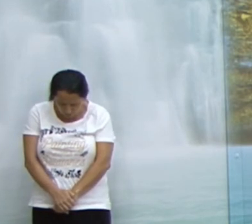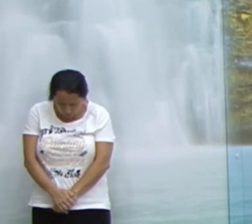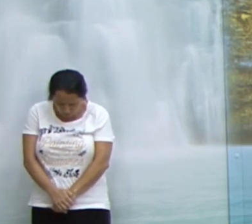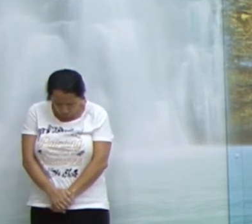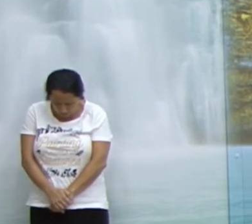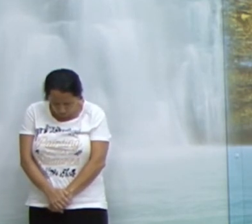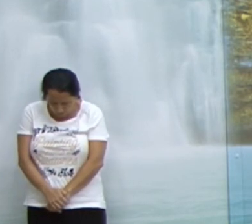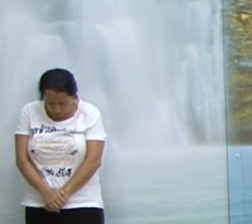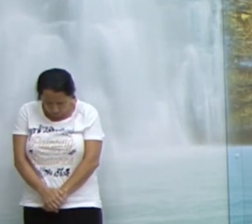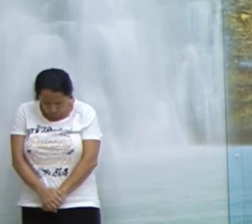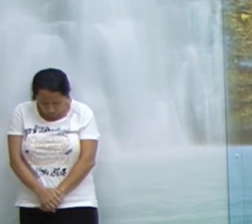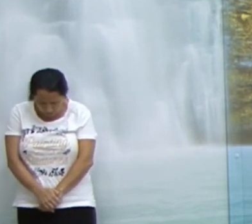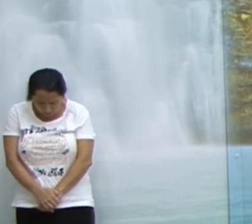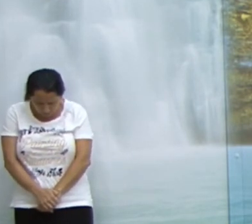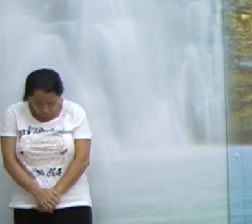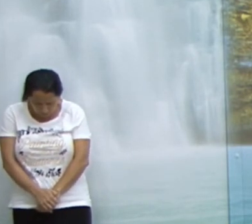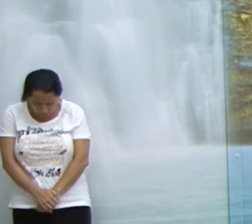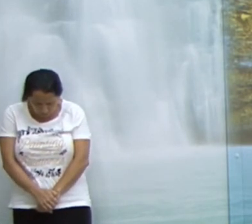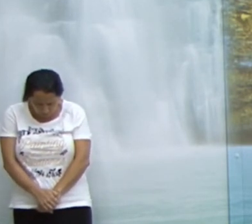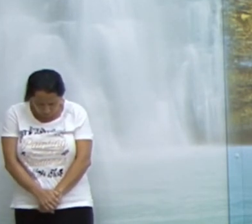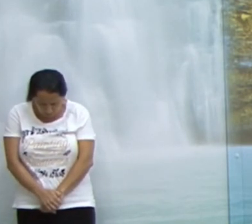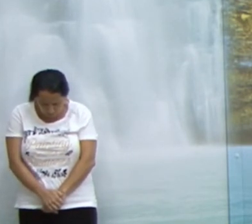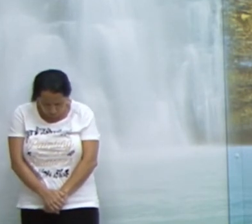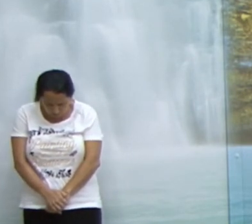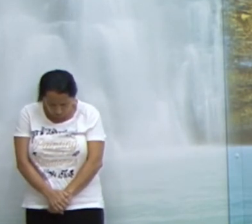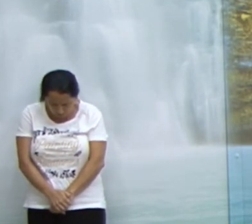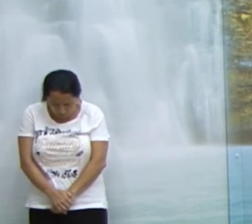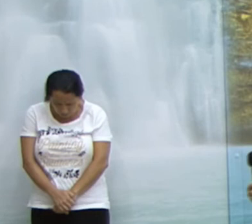A noiva é dele.